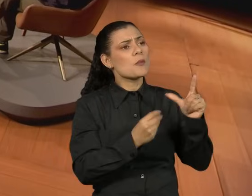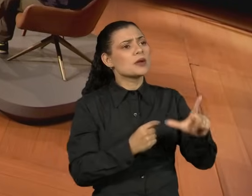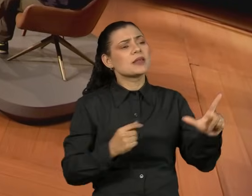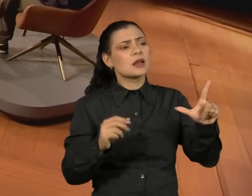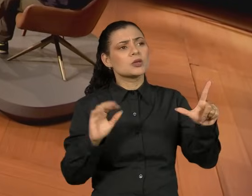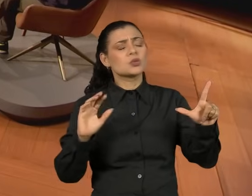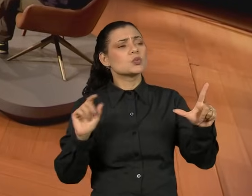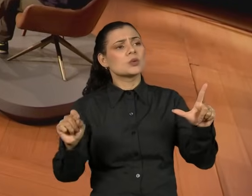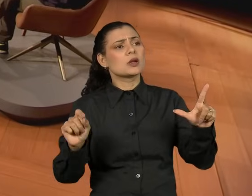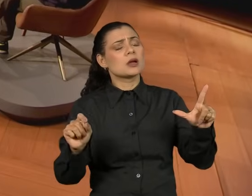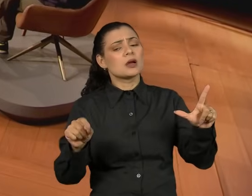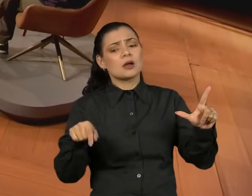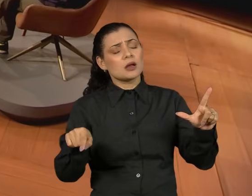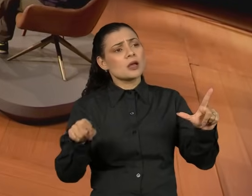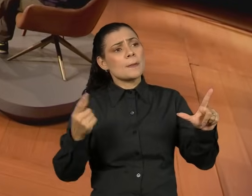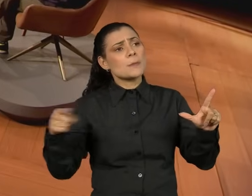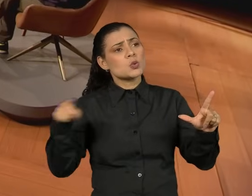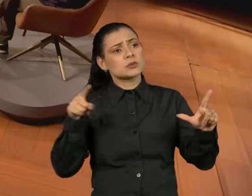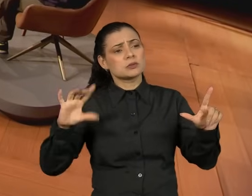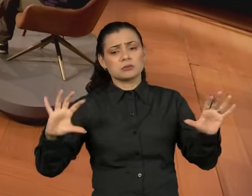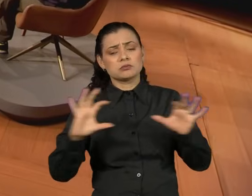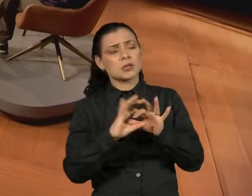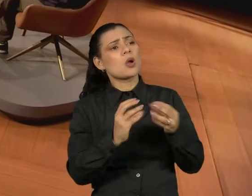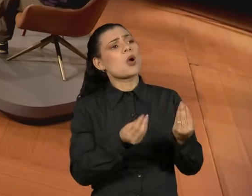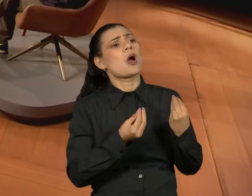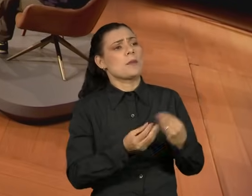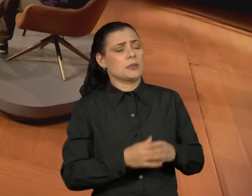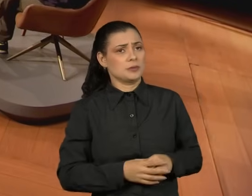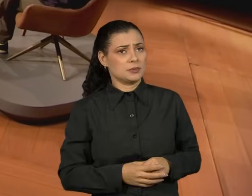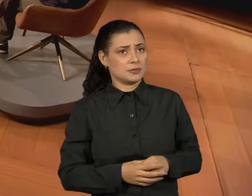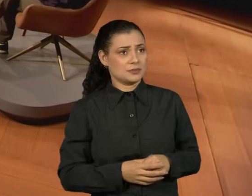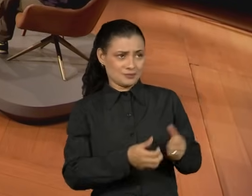intersecção? É um tratado, né?